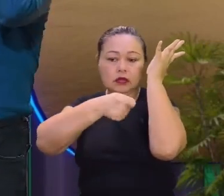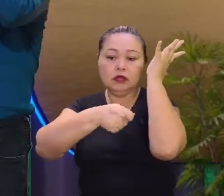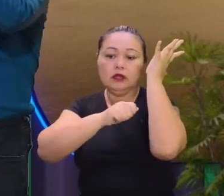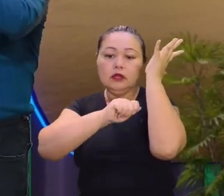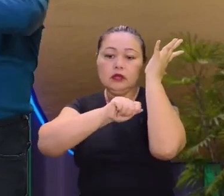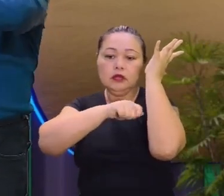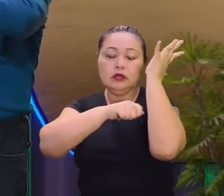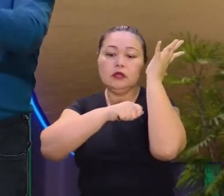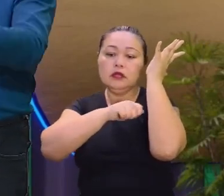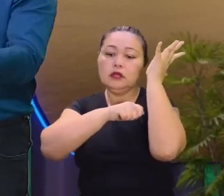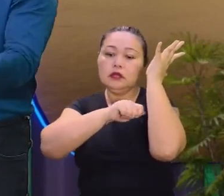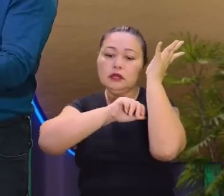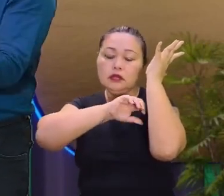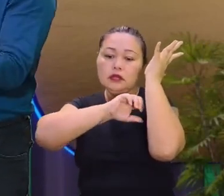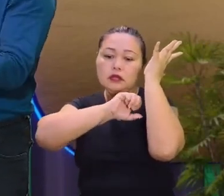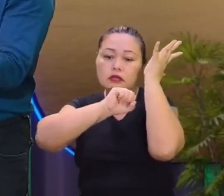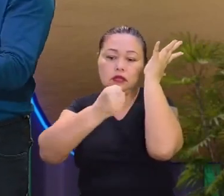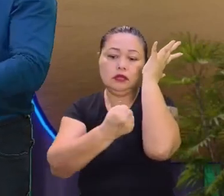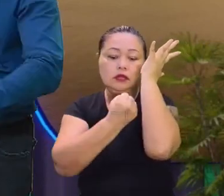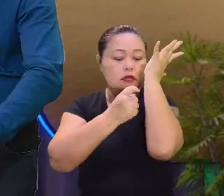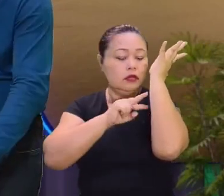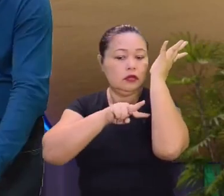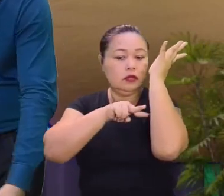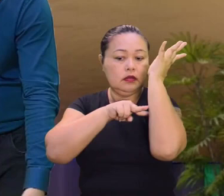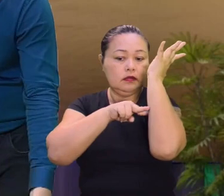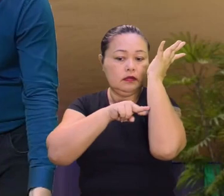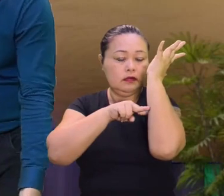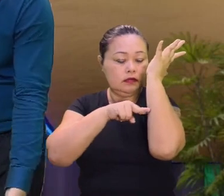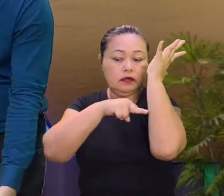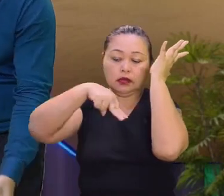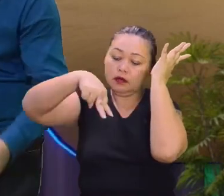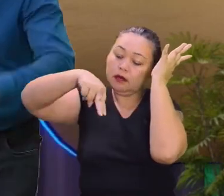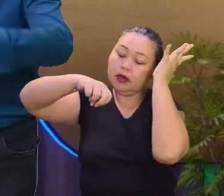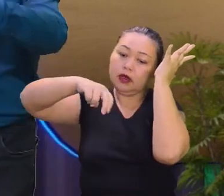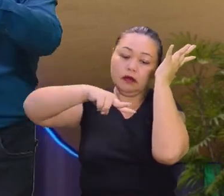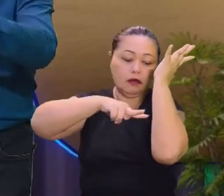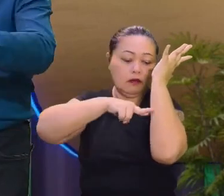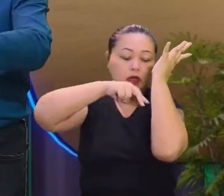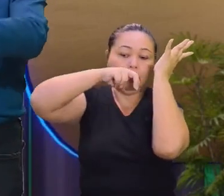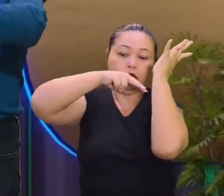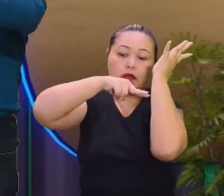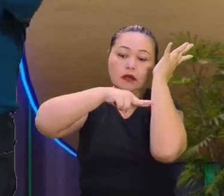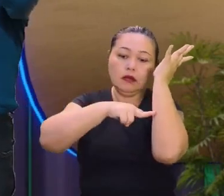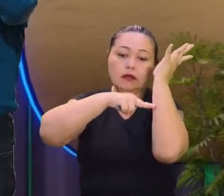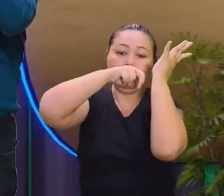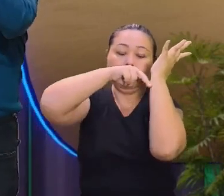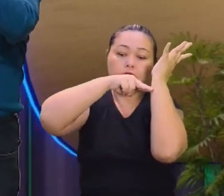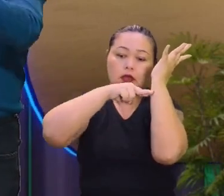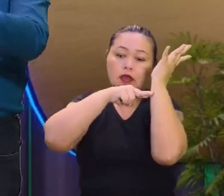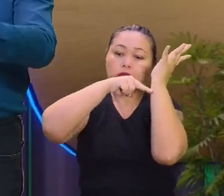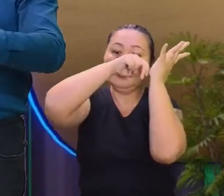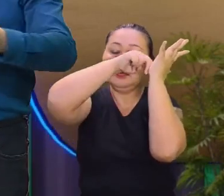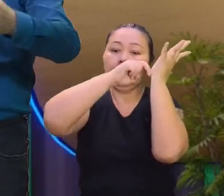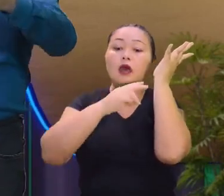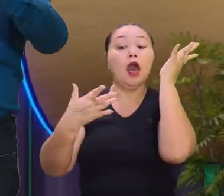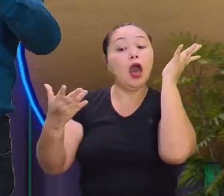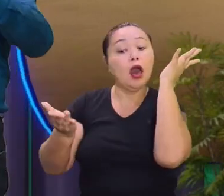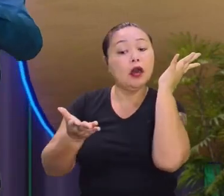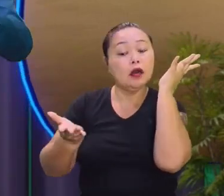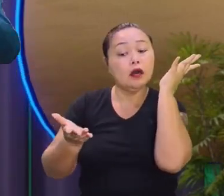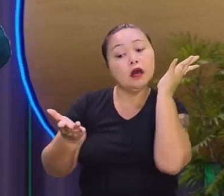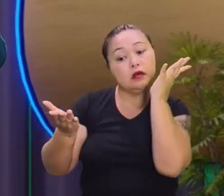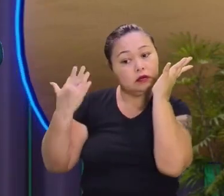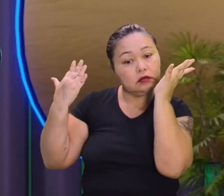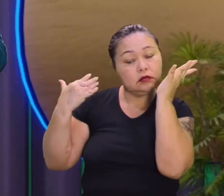da envireira, tá? Amarra, coloca nos pés e sobe no açaizeiro. E